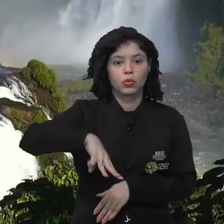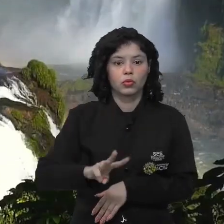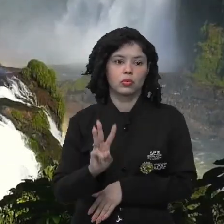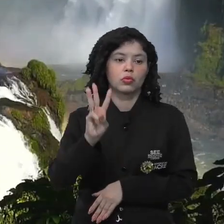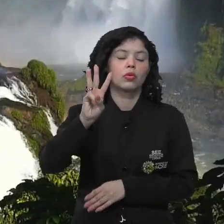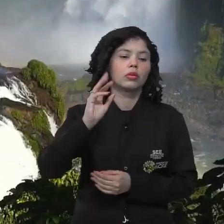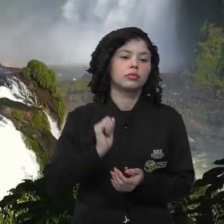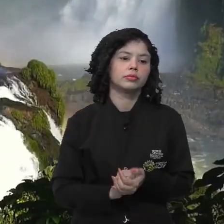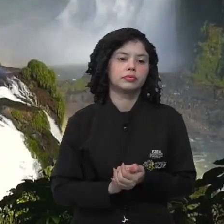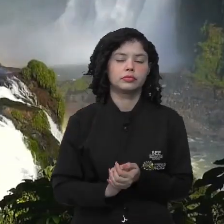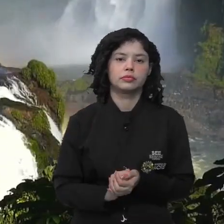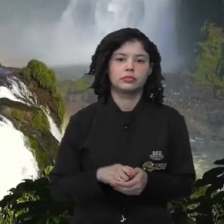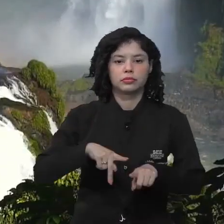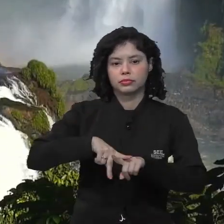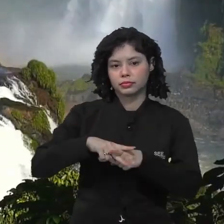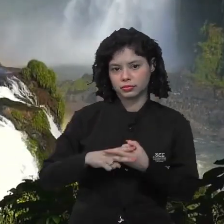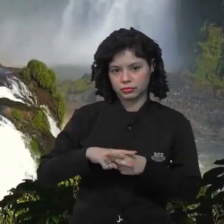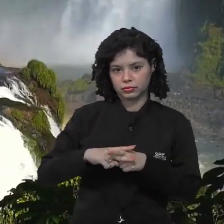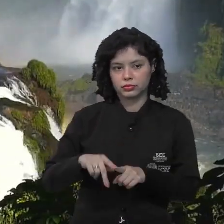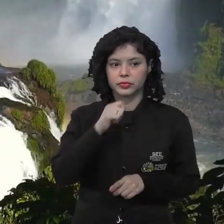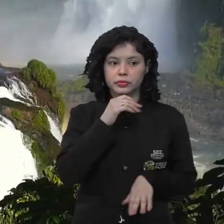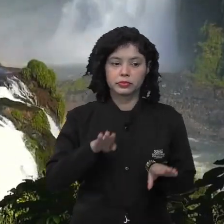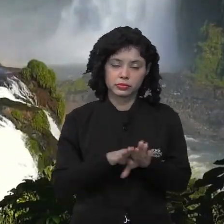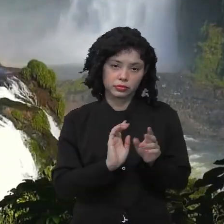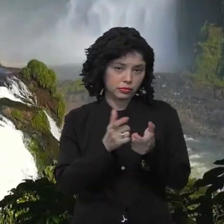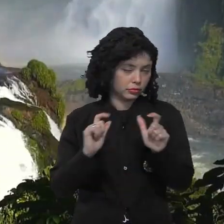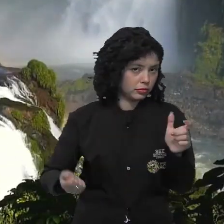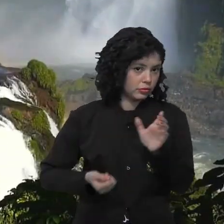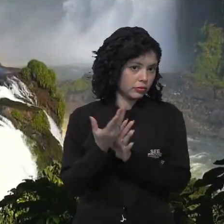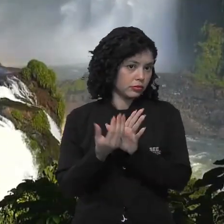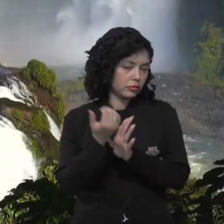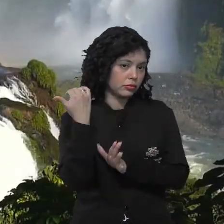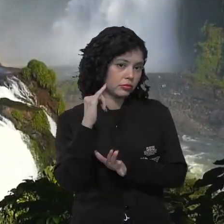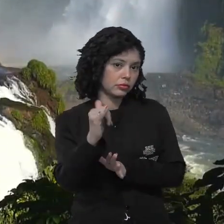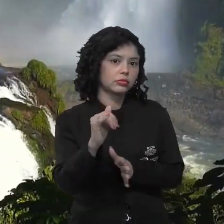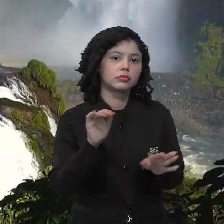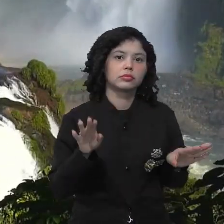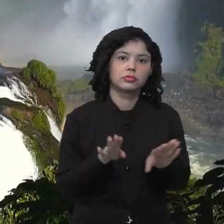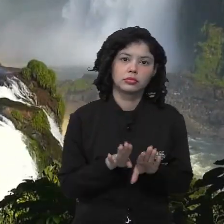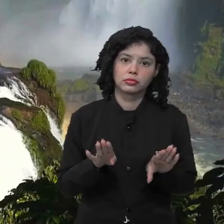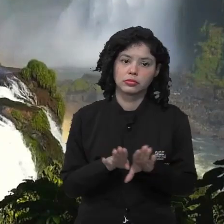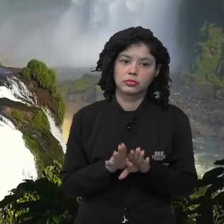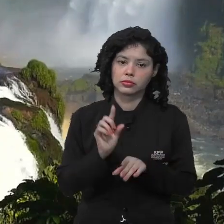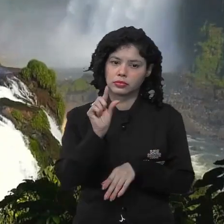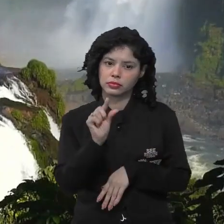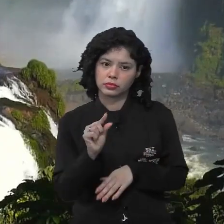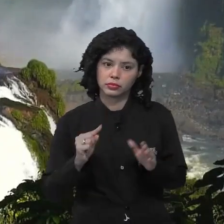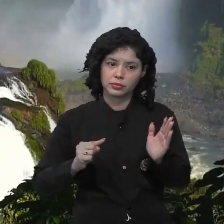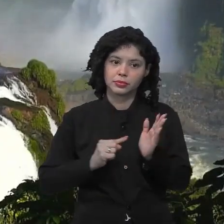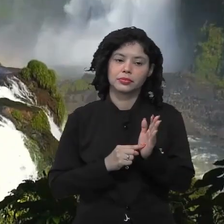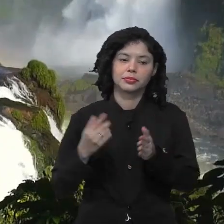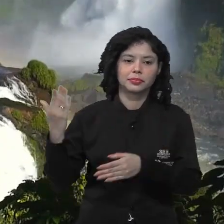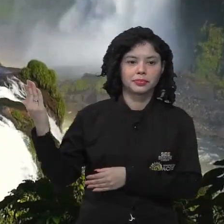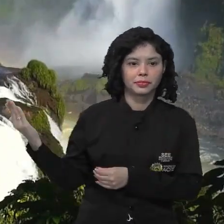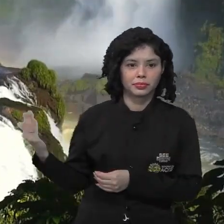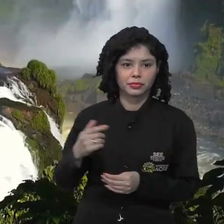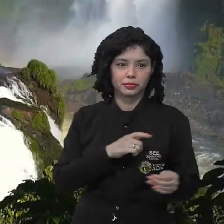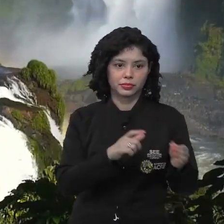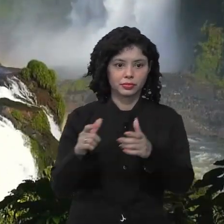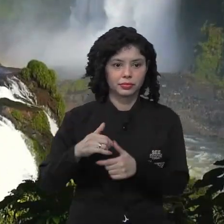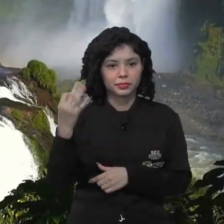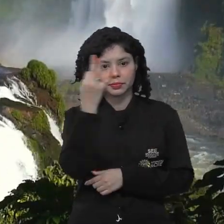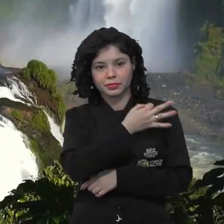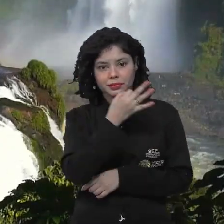de energia, né? E além de ser ali uma grande produtora de energia, também é um ponto turístico, né? É um lugar